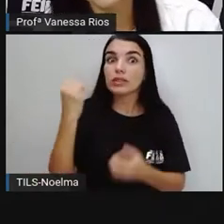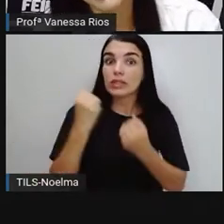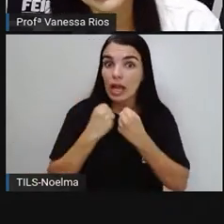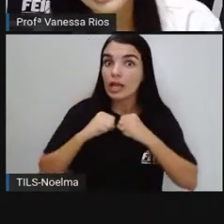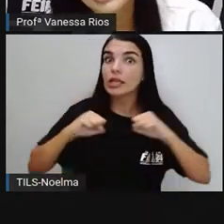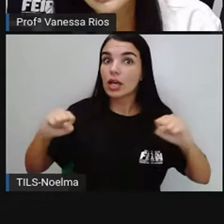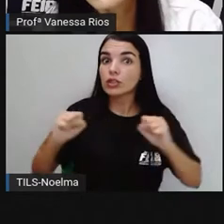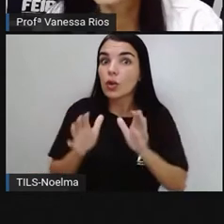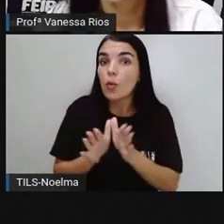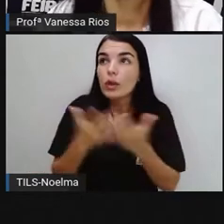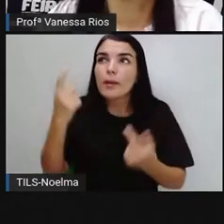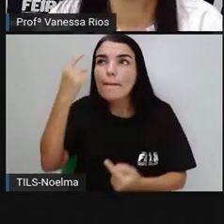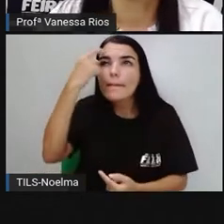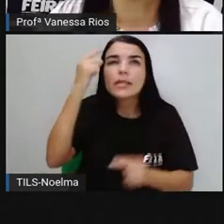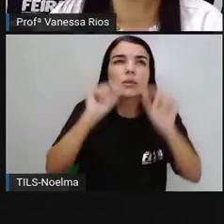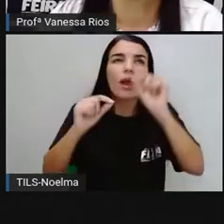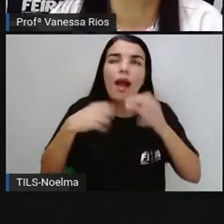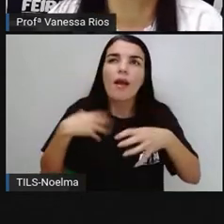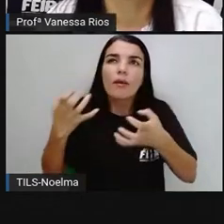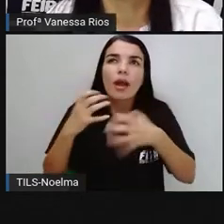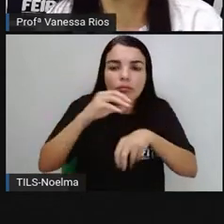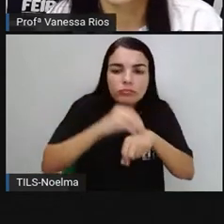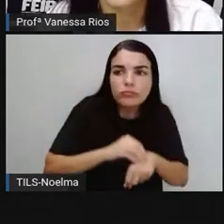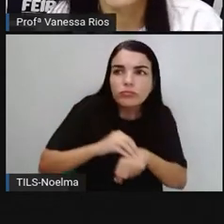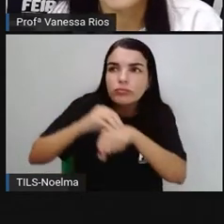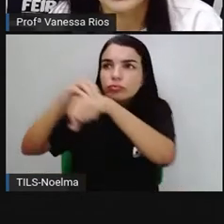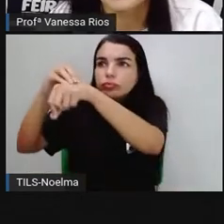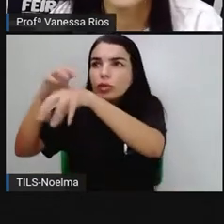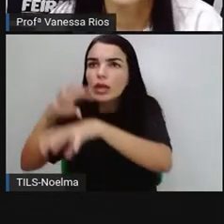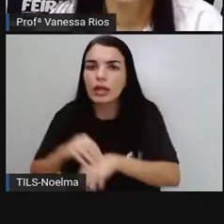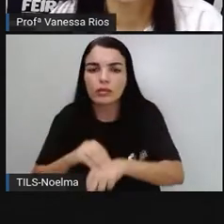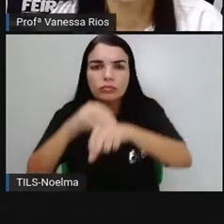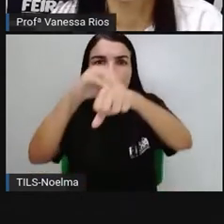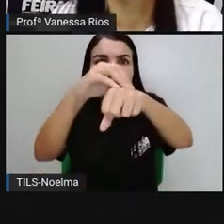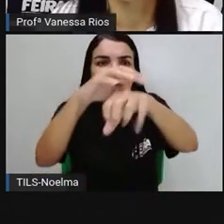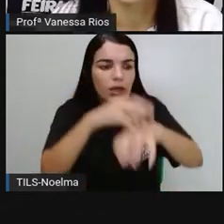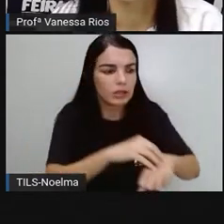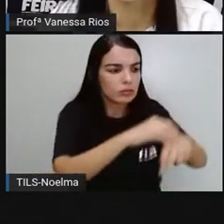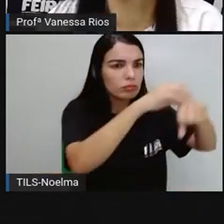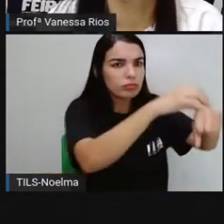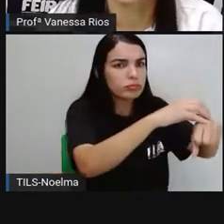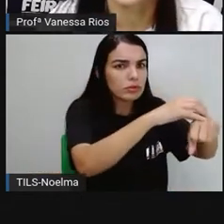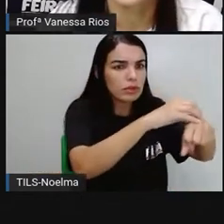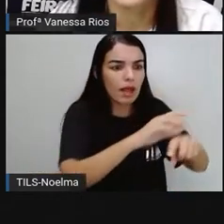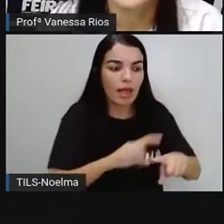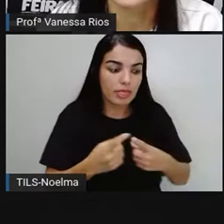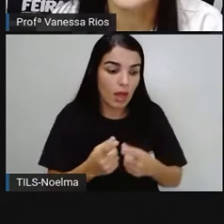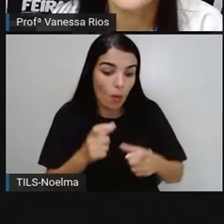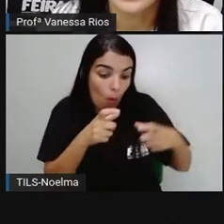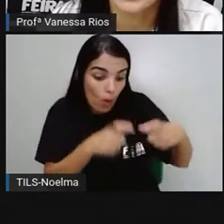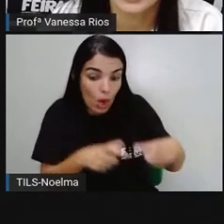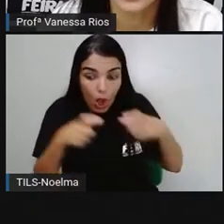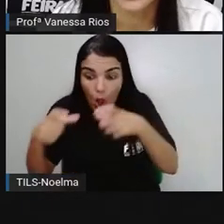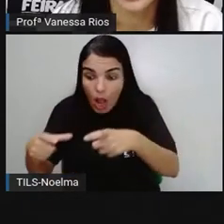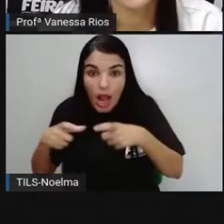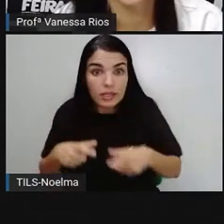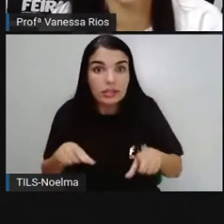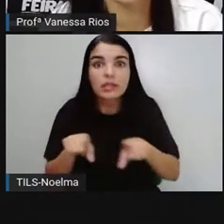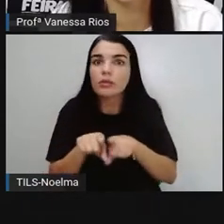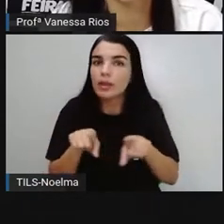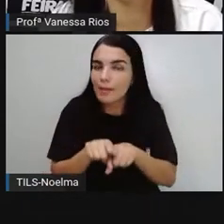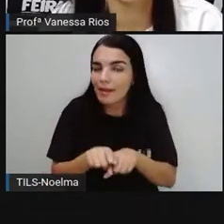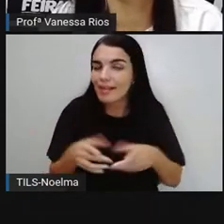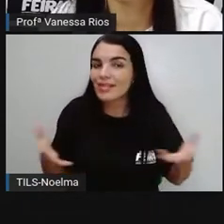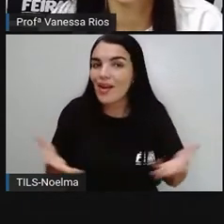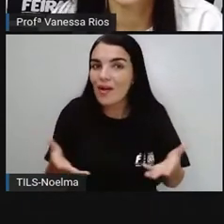em movimentação, quando a gente pensa em deslocamento, quando a gente pensa em localização. E a gente